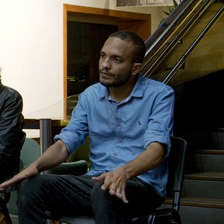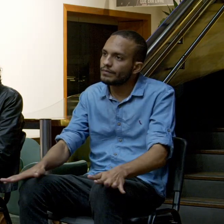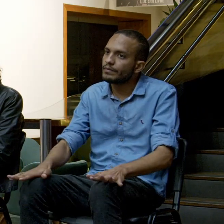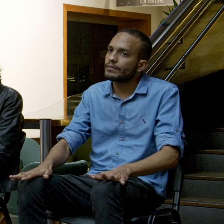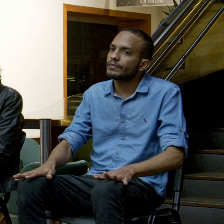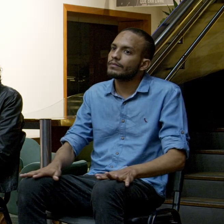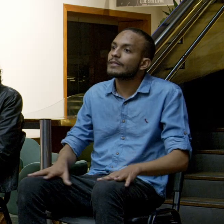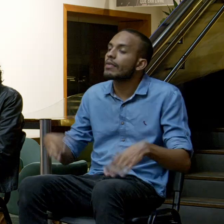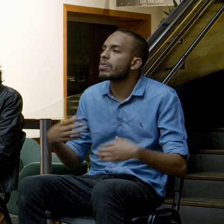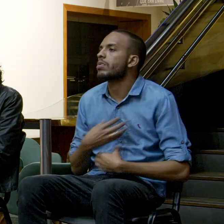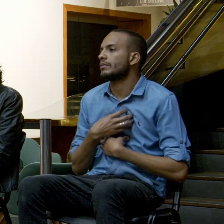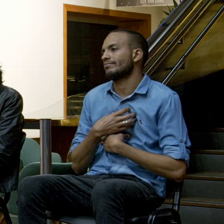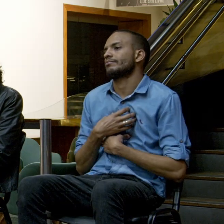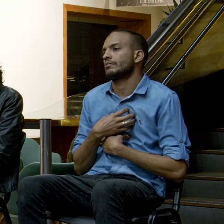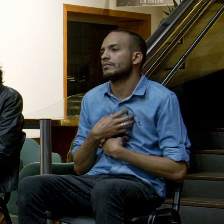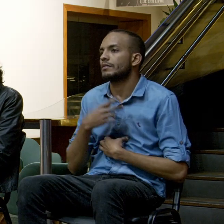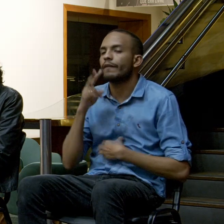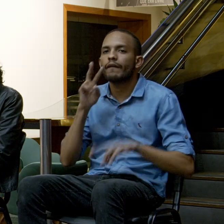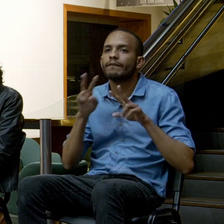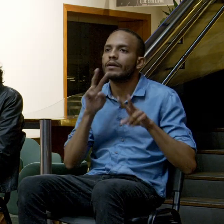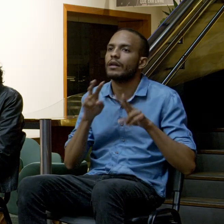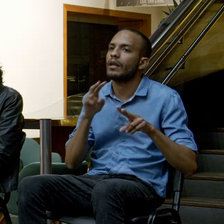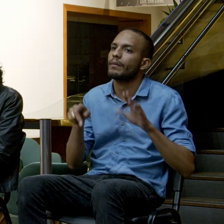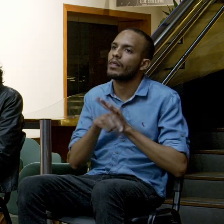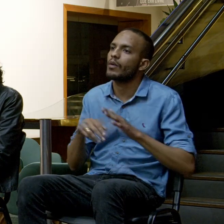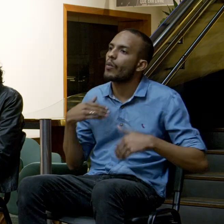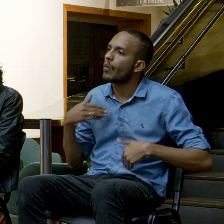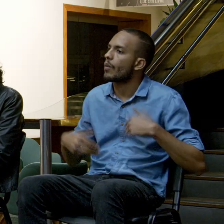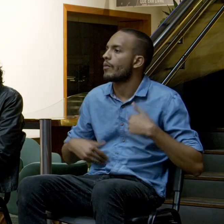enfim, sentir mesmo, né? Ver essa obra no espaço, que é um corpo que